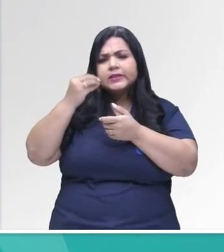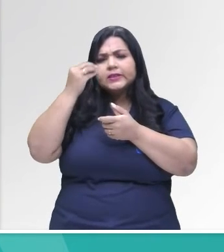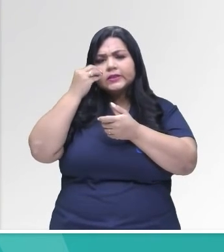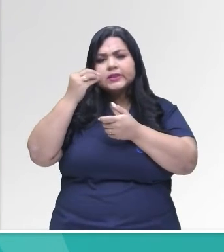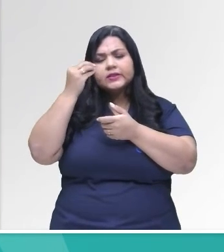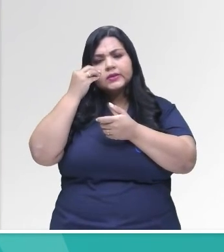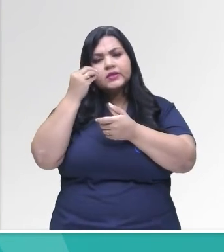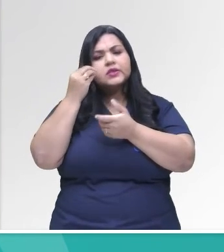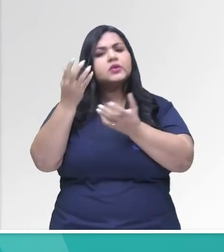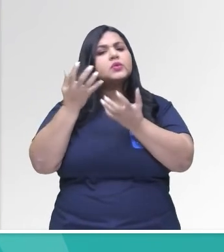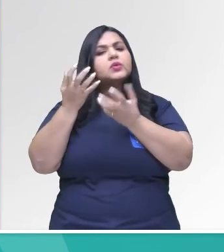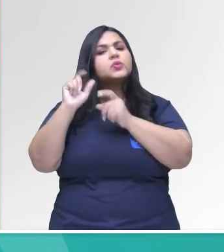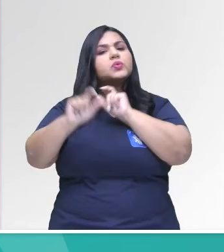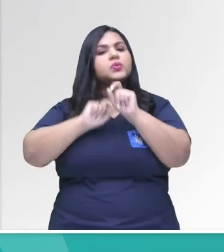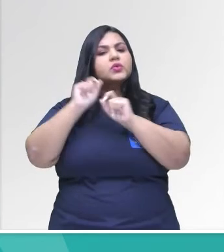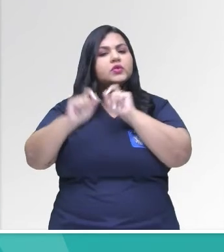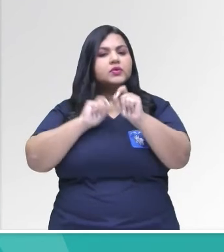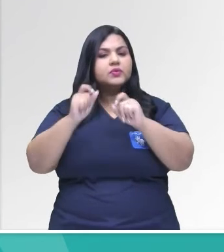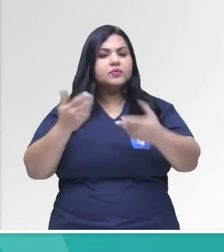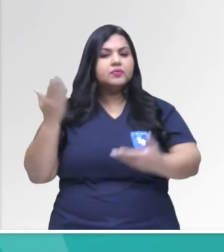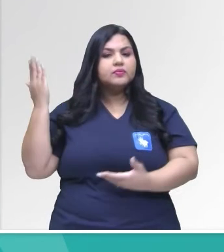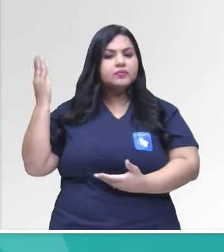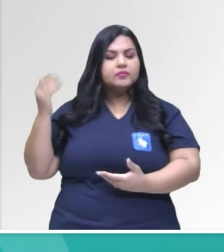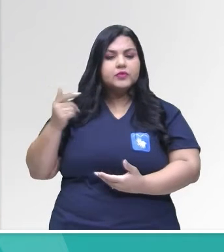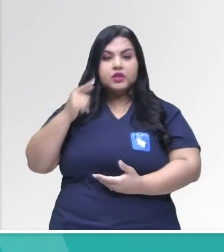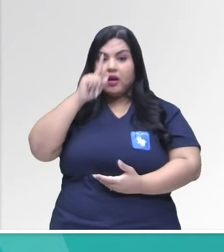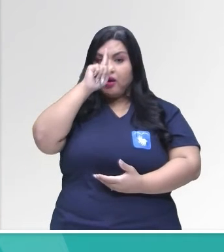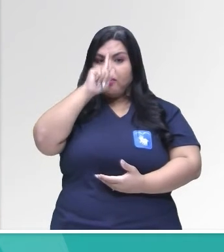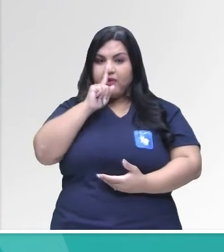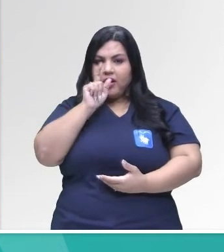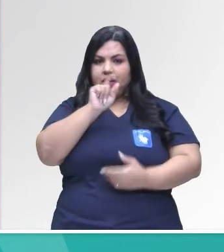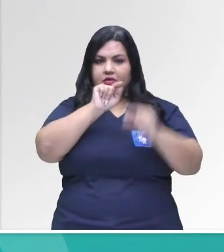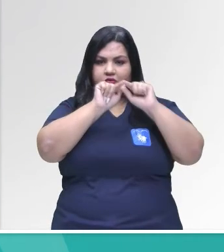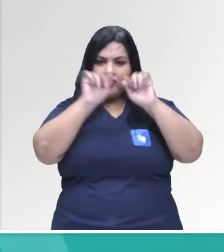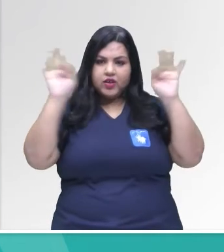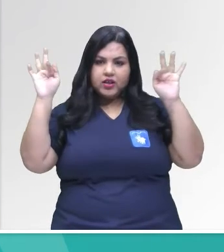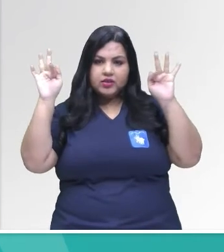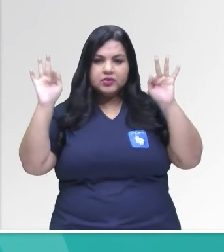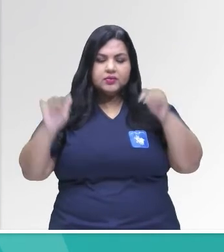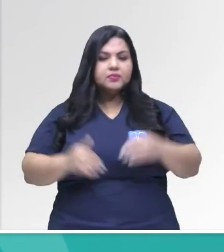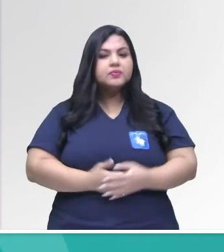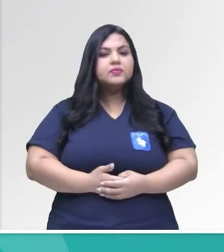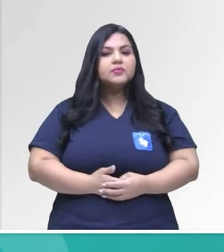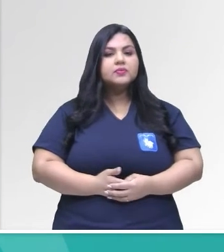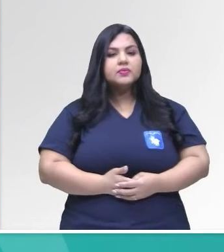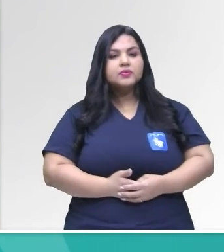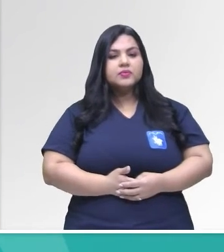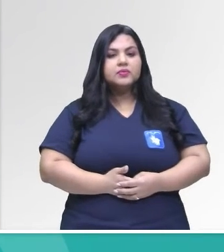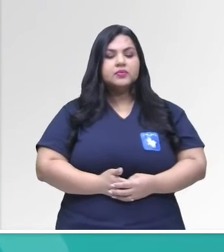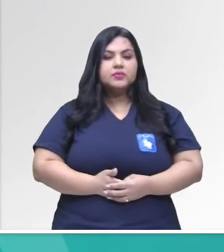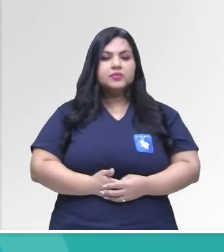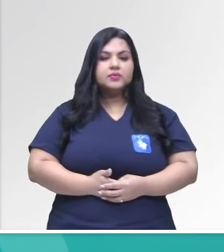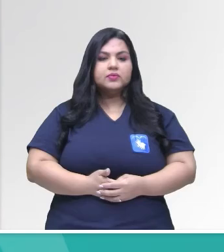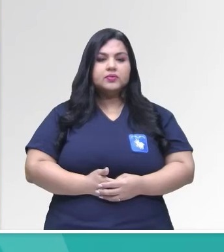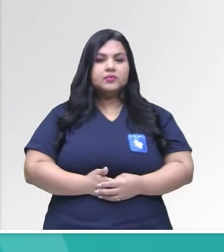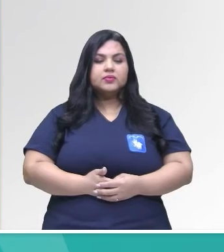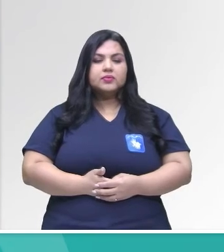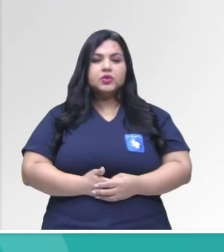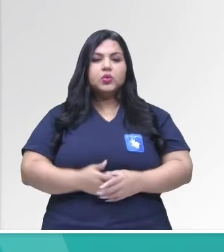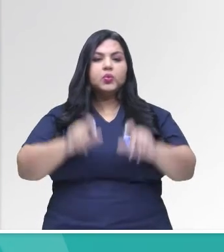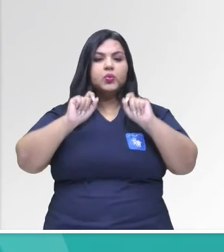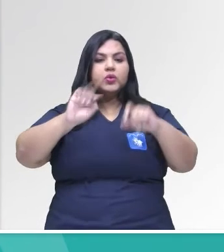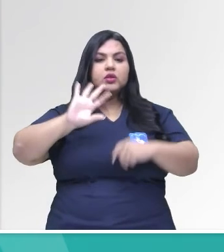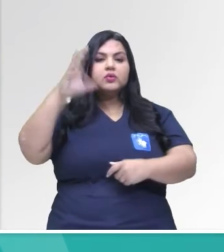está destacado, what he was trying to make. O que nós queremos saber aqui, o que